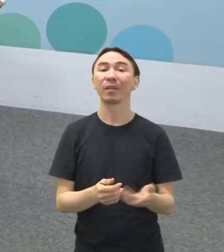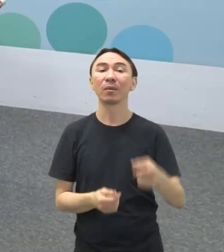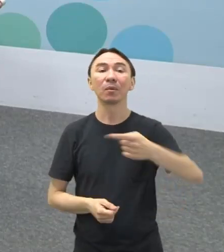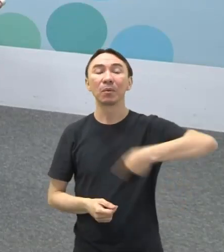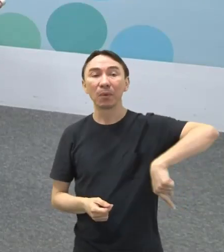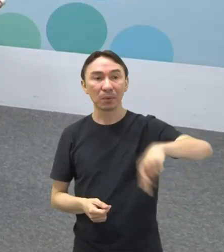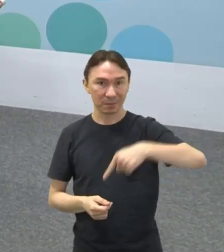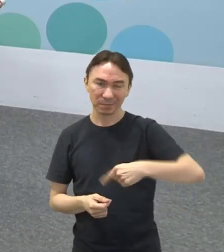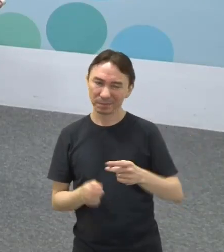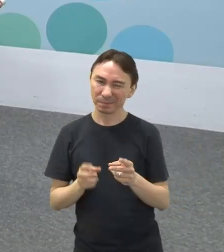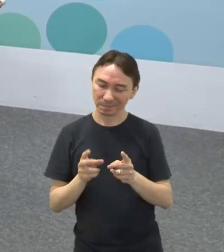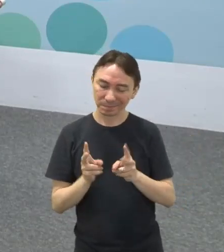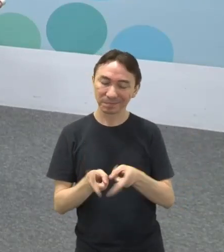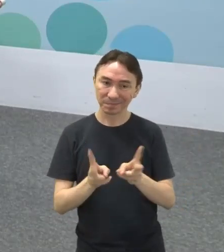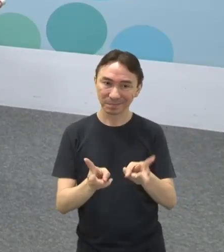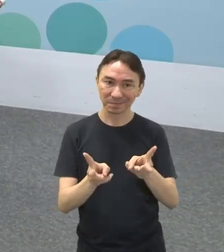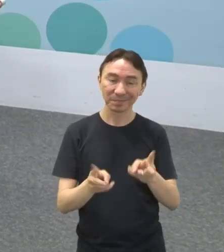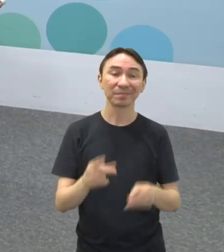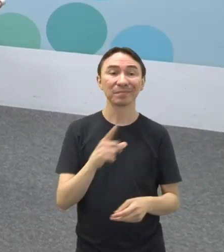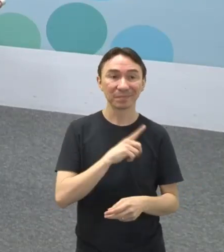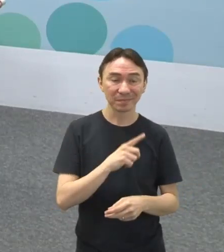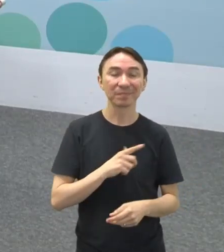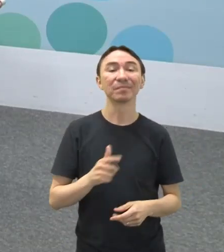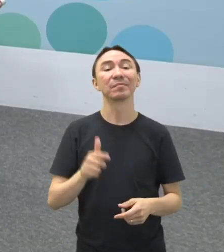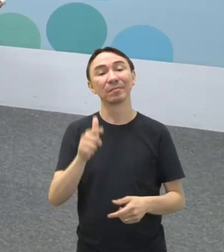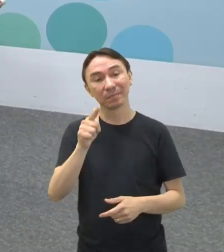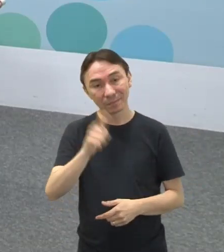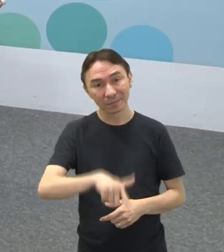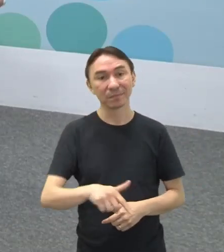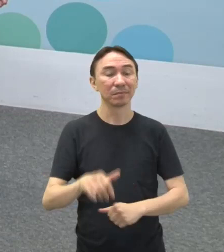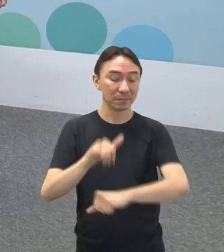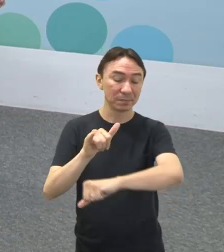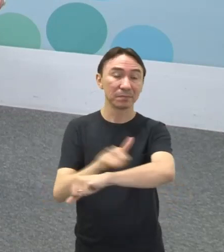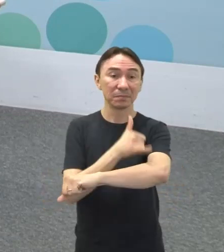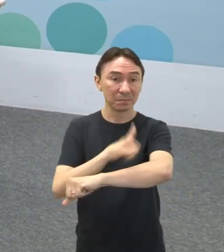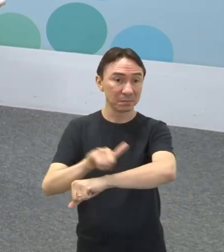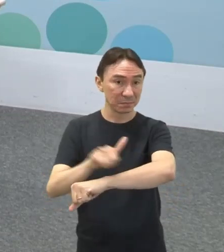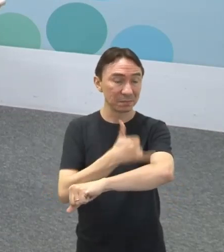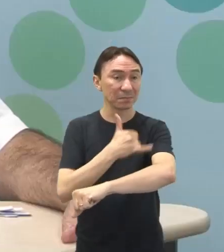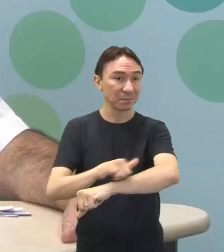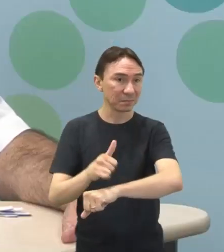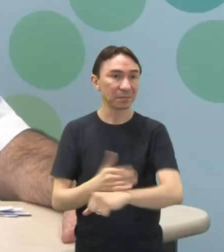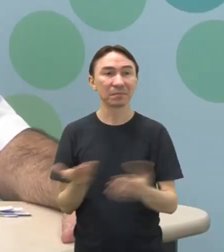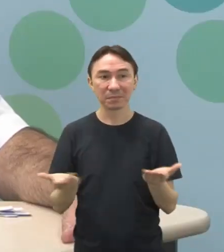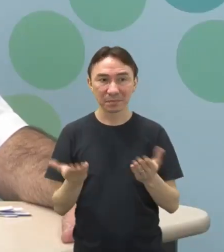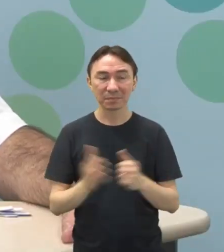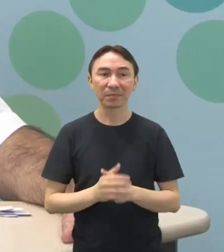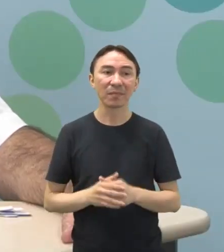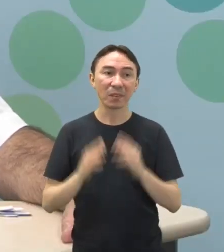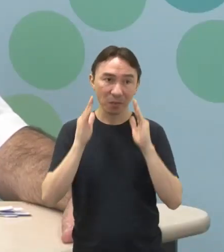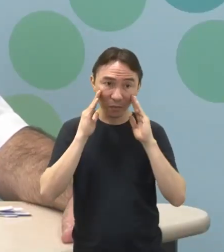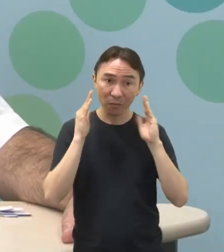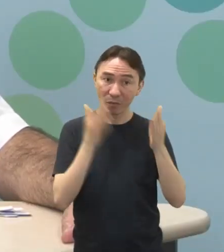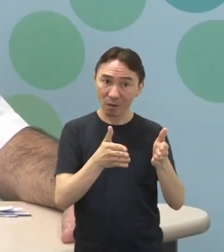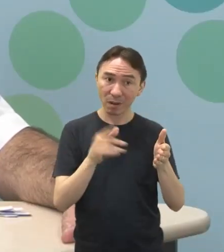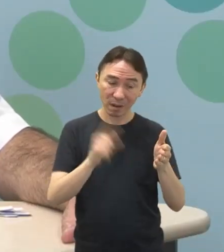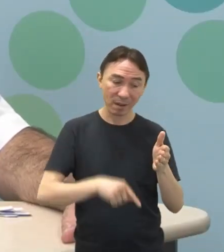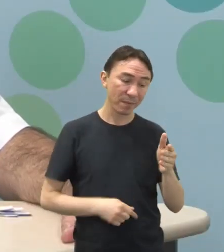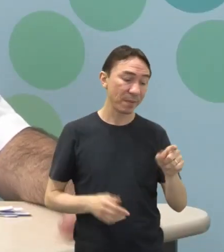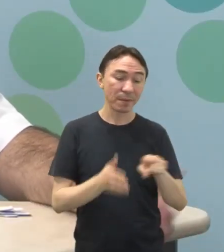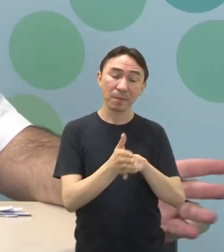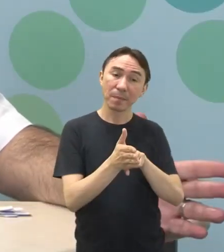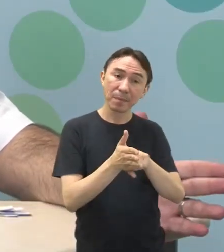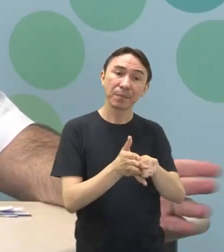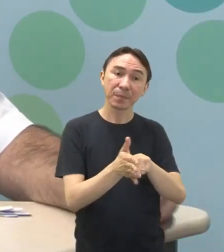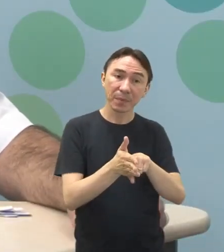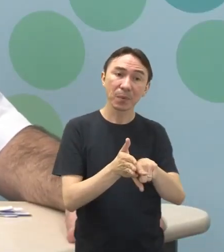formação em mais uma estratégia né agora focando na investigação é que